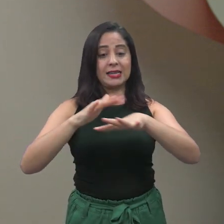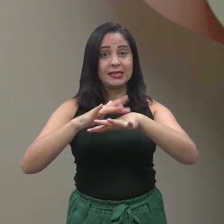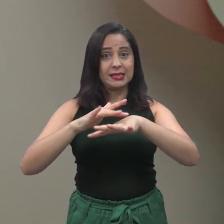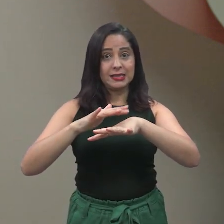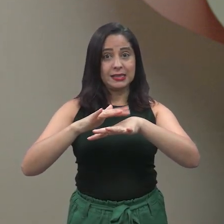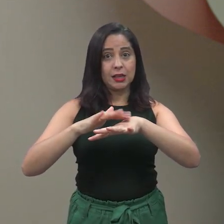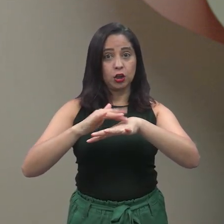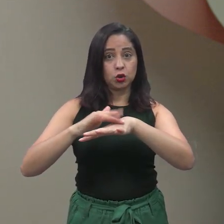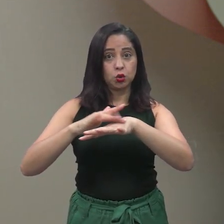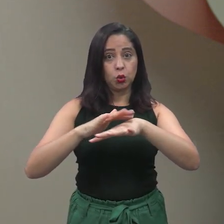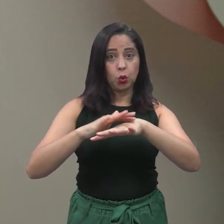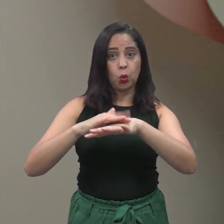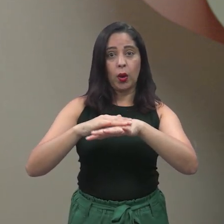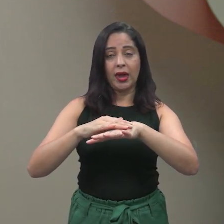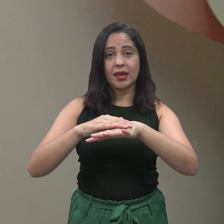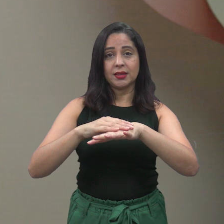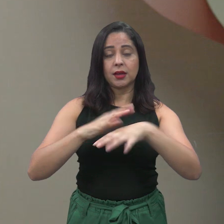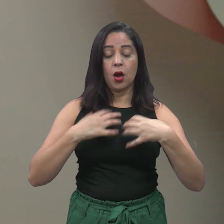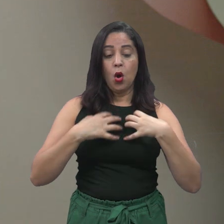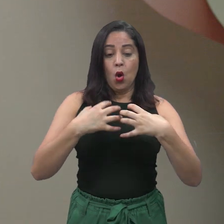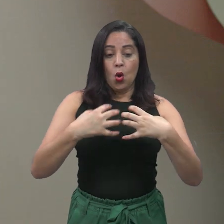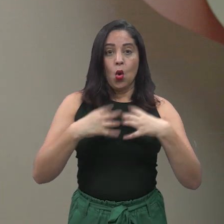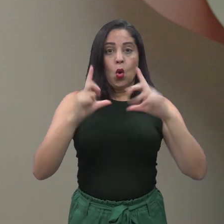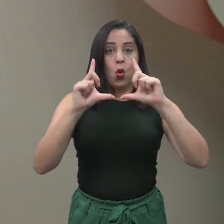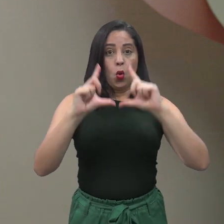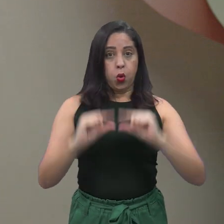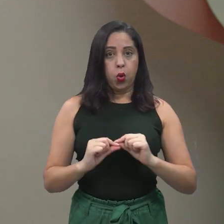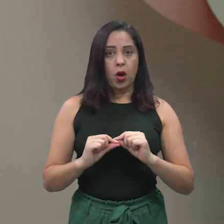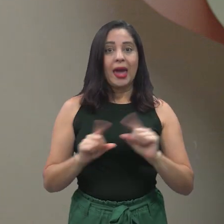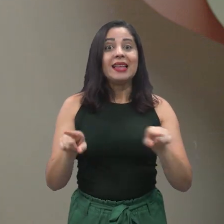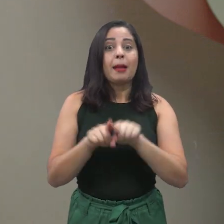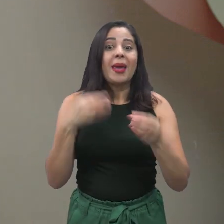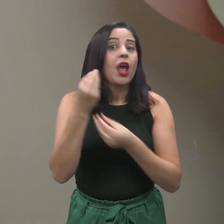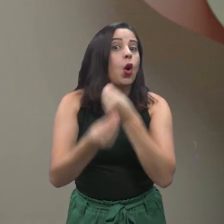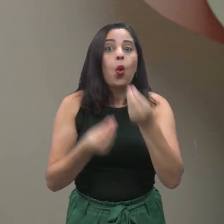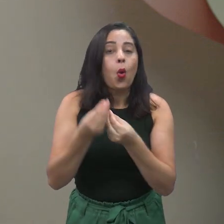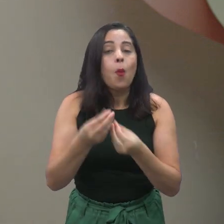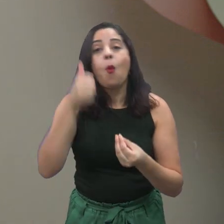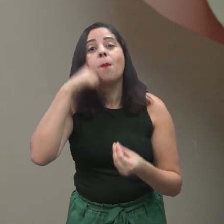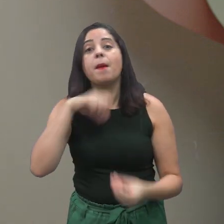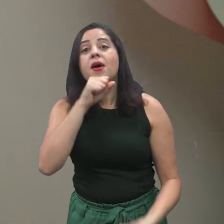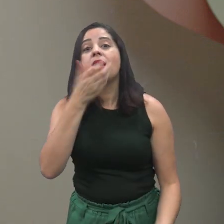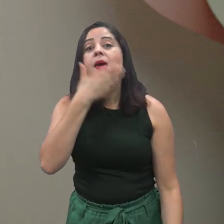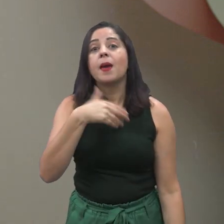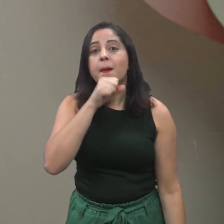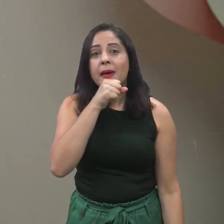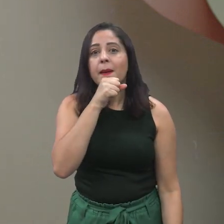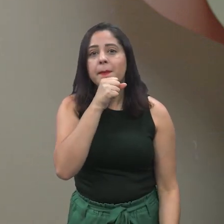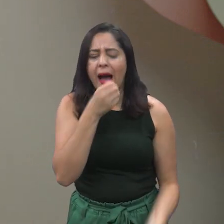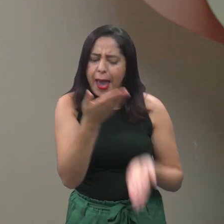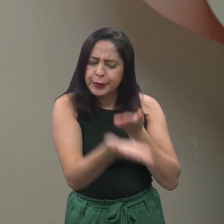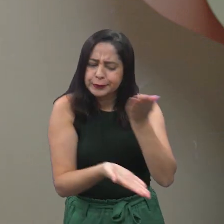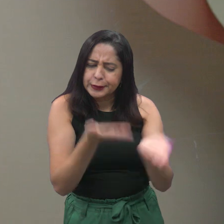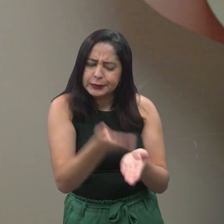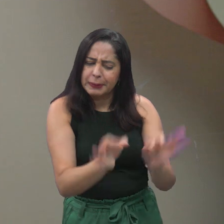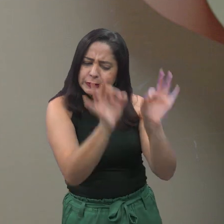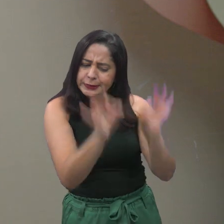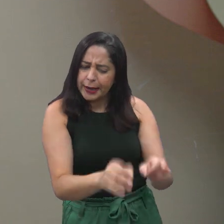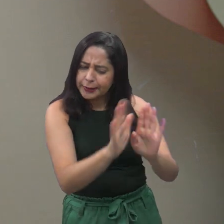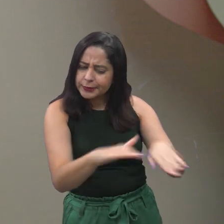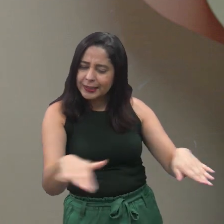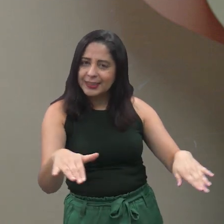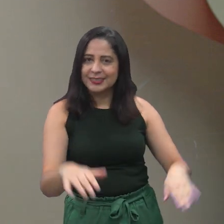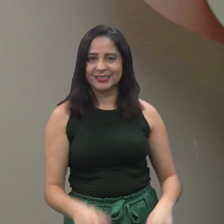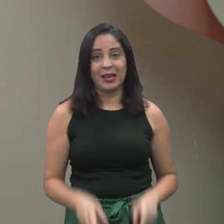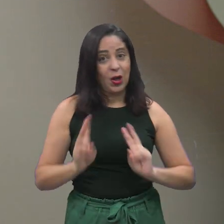síndromes respiratórias e, principalmente, como os pais podem garantir que os filhos sigam o tratamento direitinho.